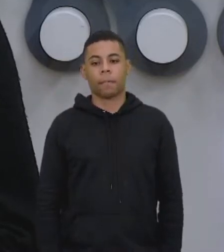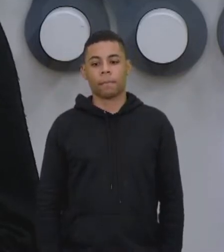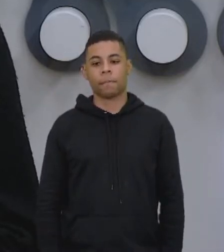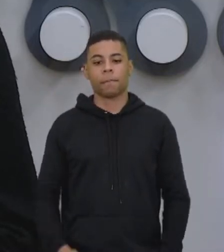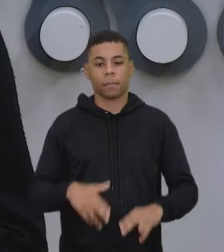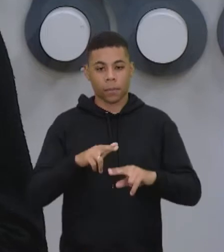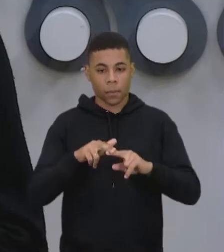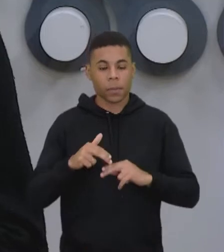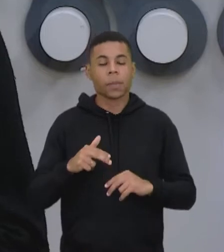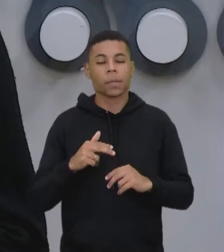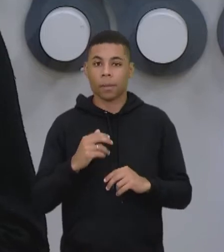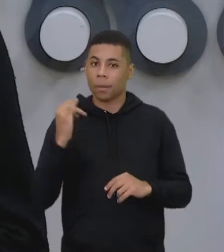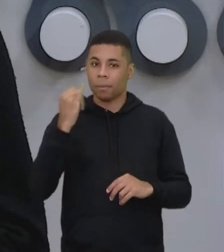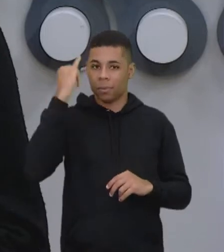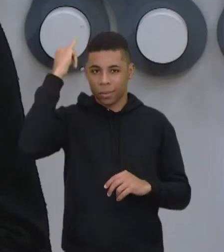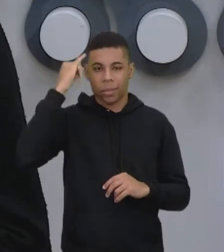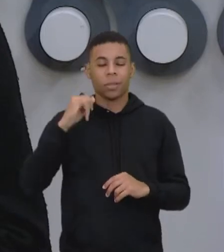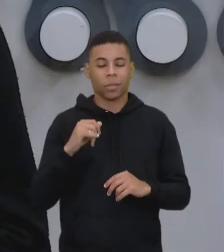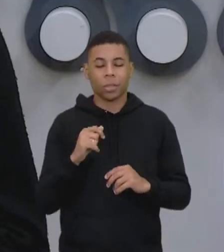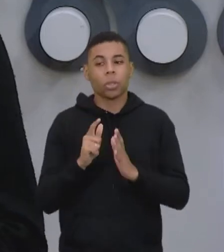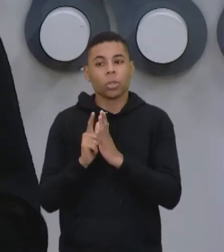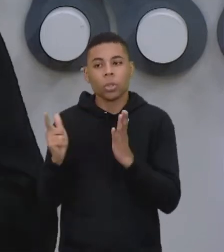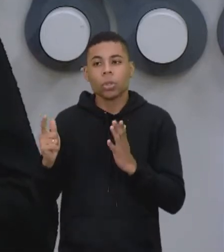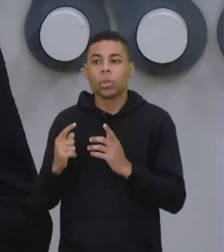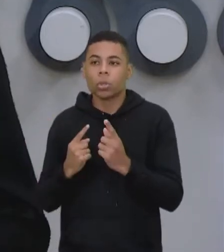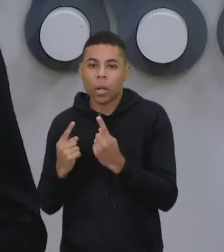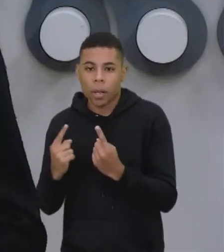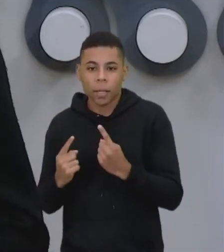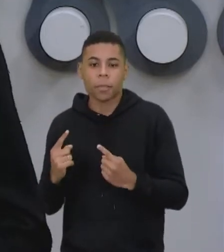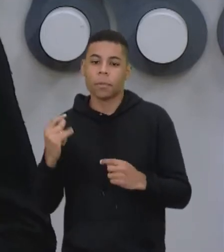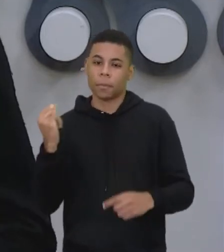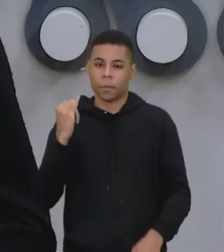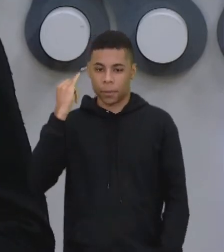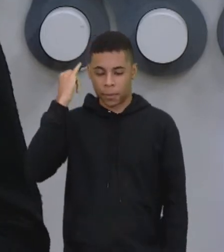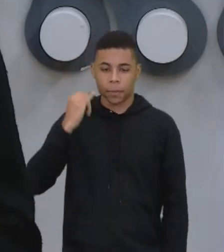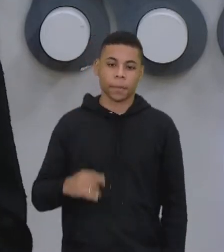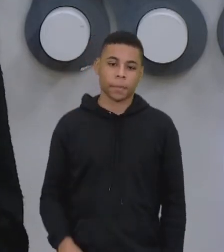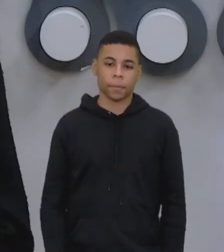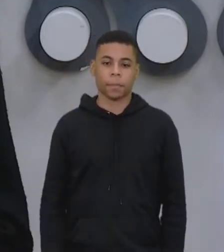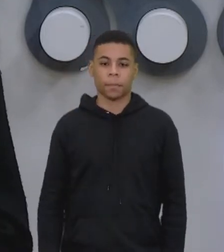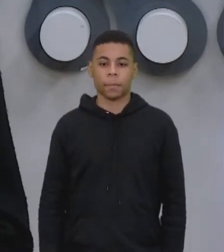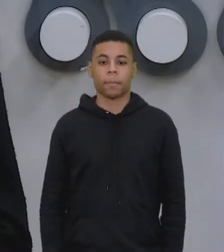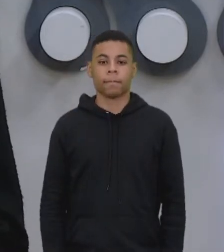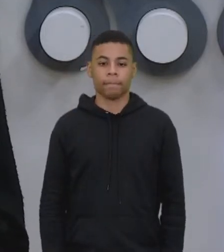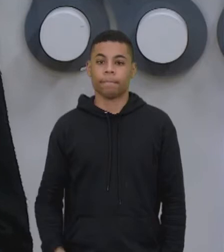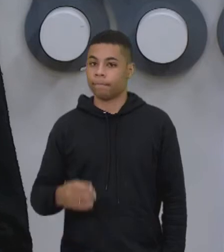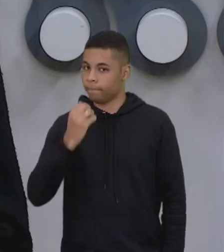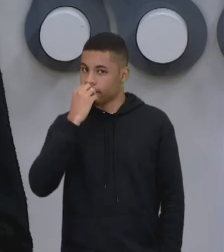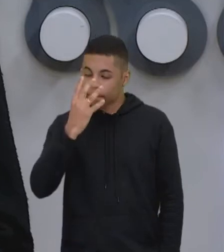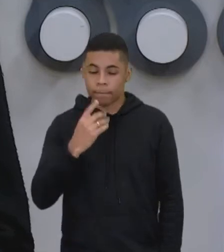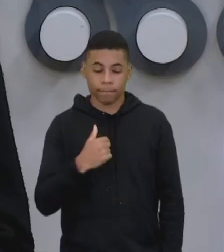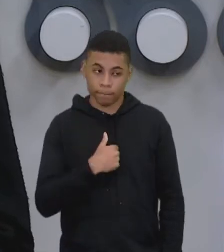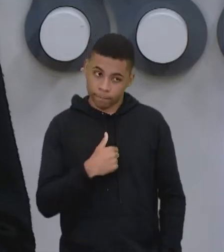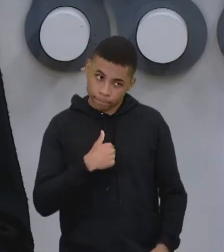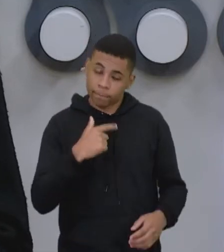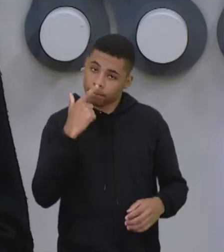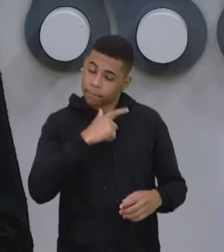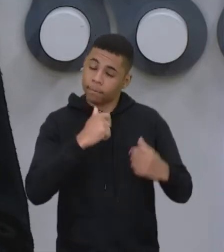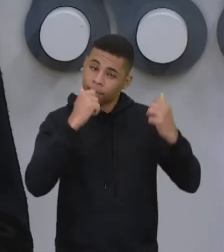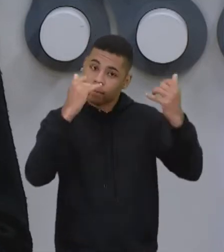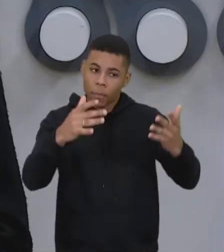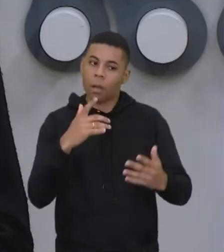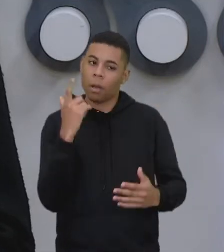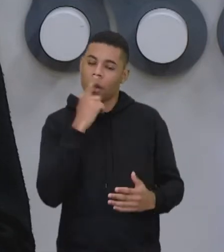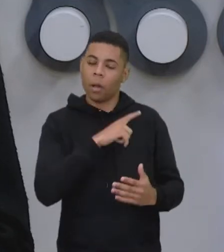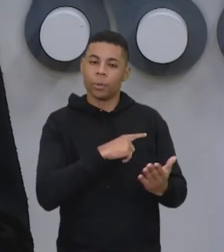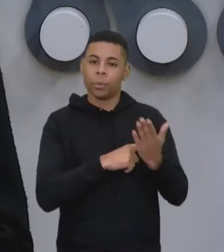da midiática, né, do jornalismo. Ele trouxe, primeiro abriu portas, como sempre faz, né? Abriu muita porta, então abriu muita possibilidade. Mas